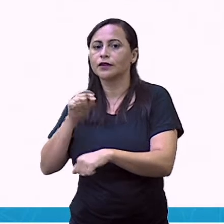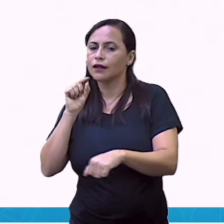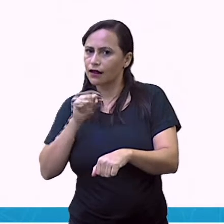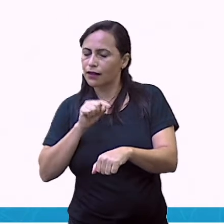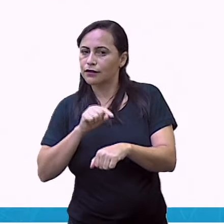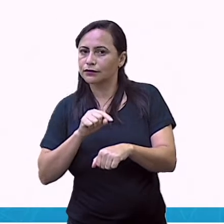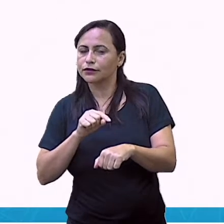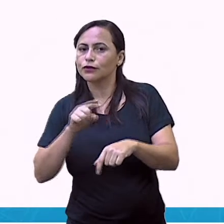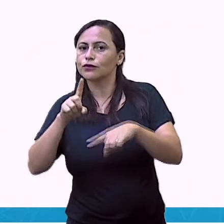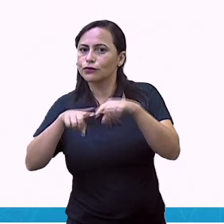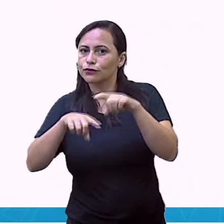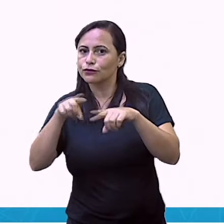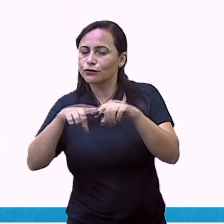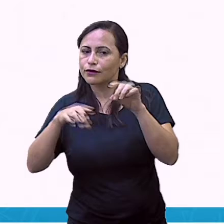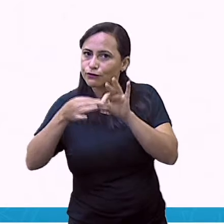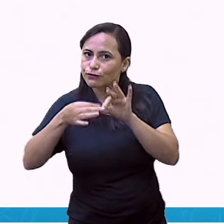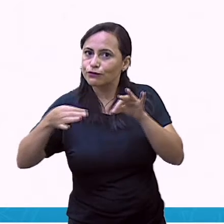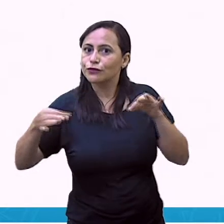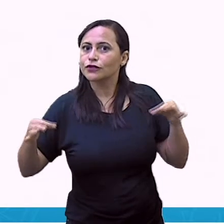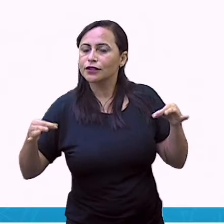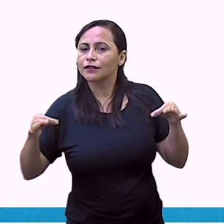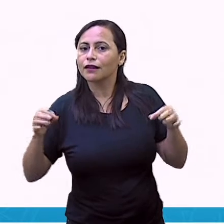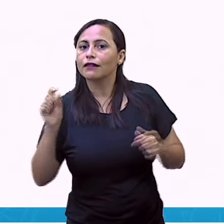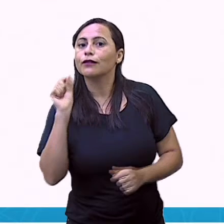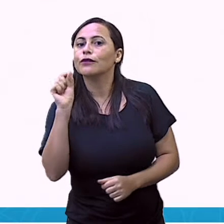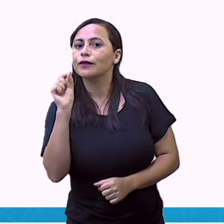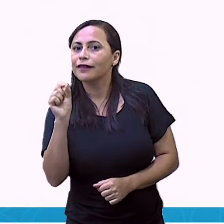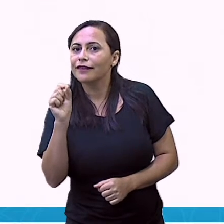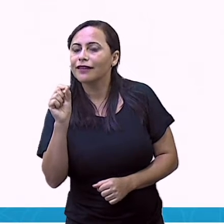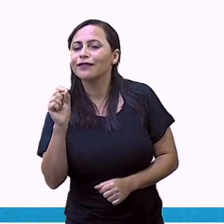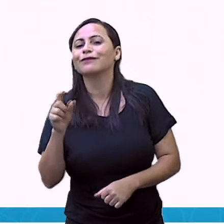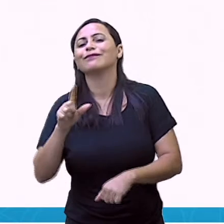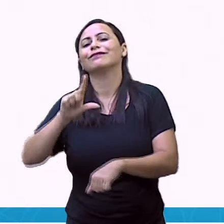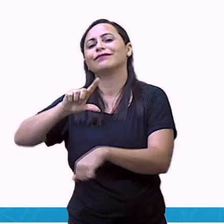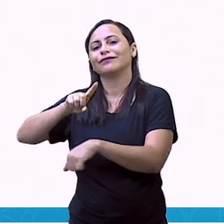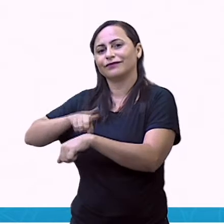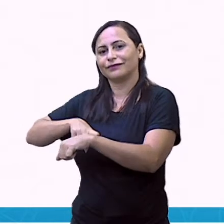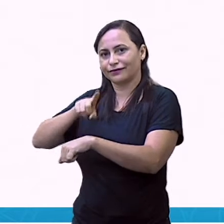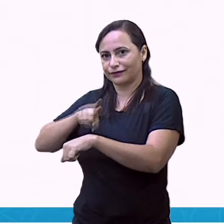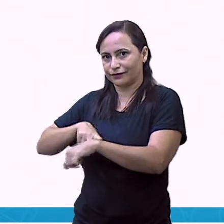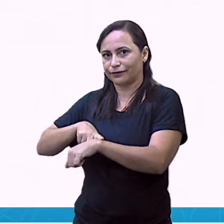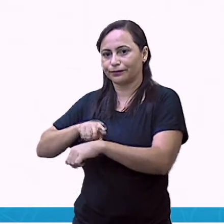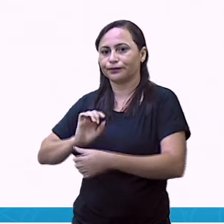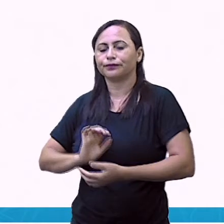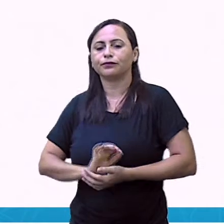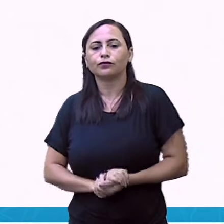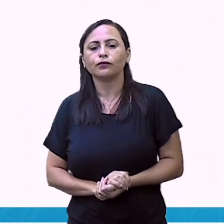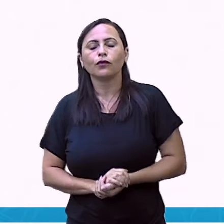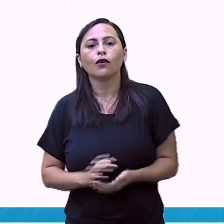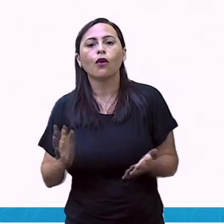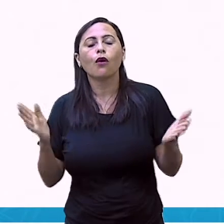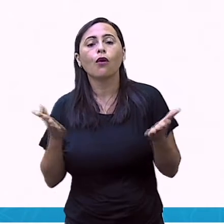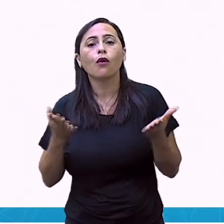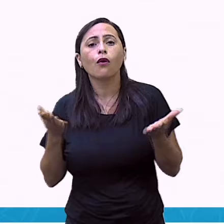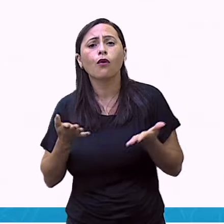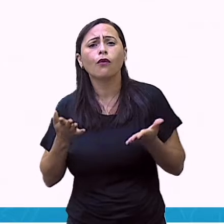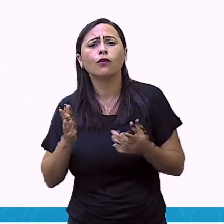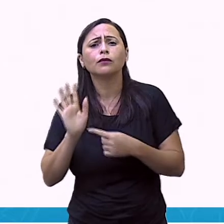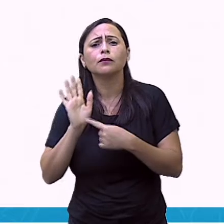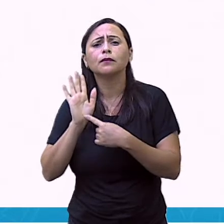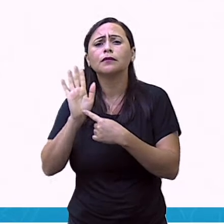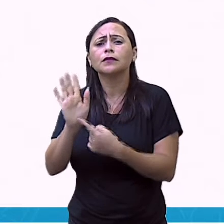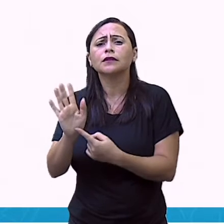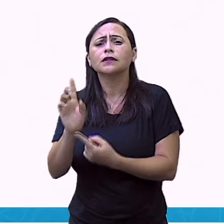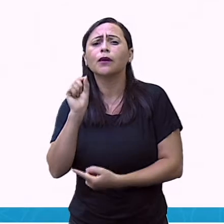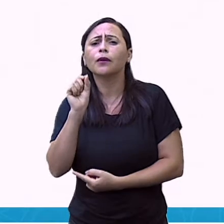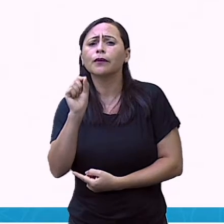de medida que mede o quê? O tempo, não é mesmo? Mas hoje nós vamos falar sobre uma grandeza